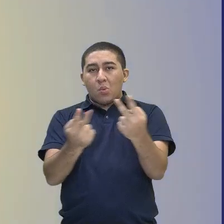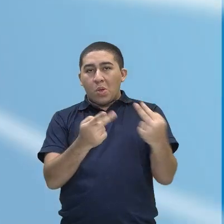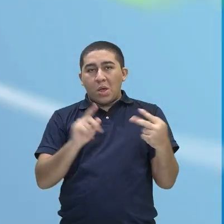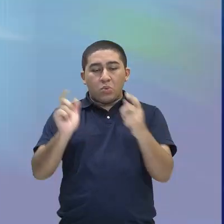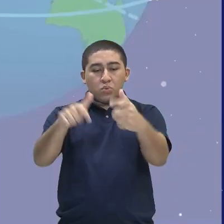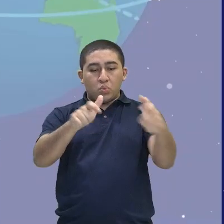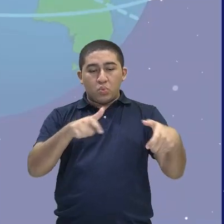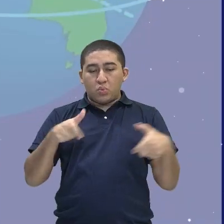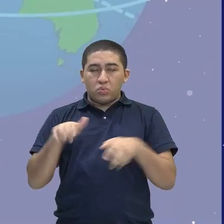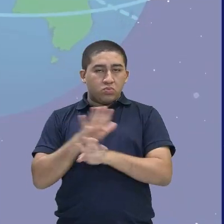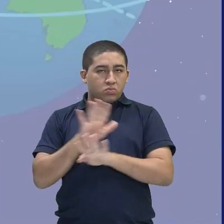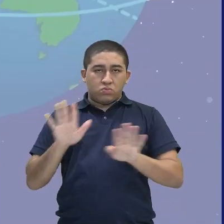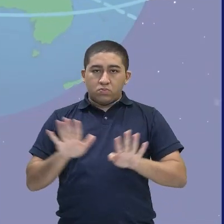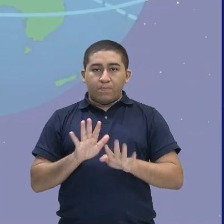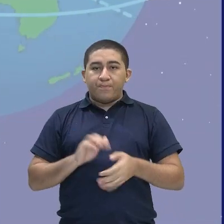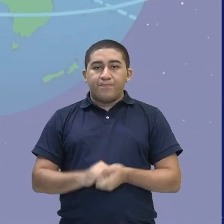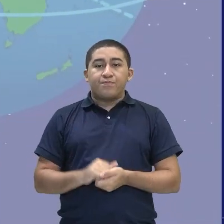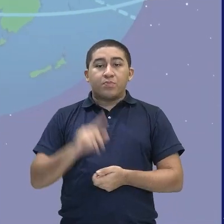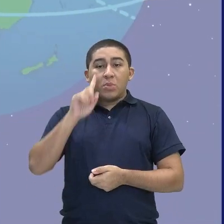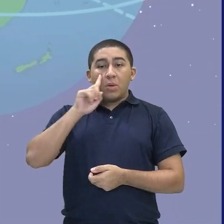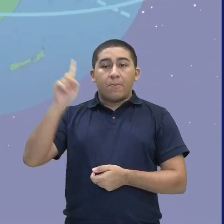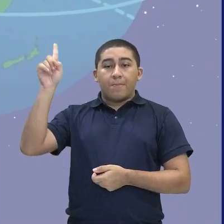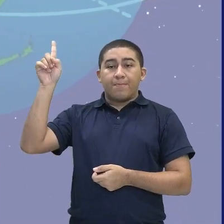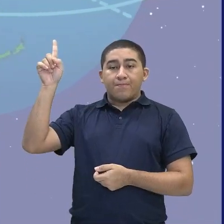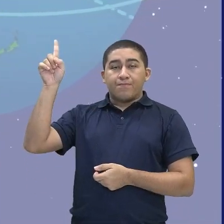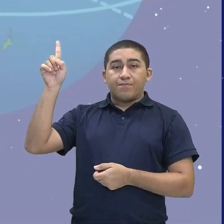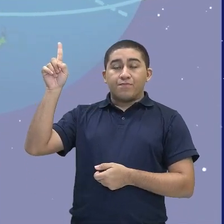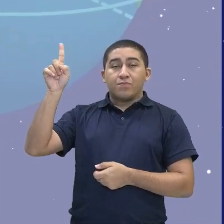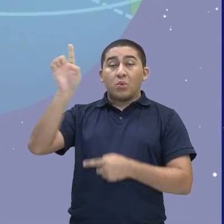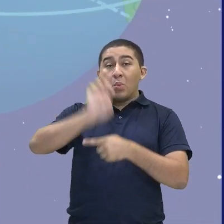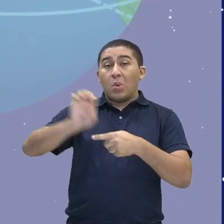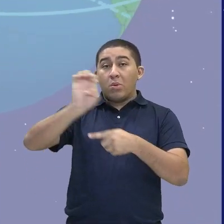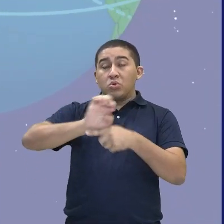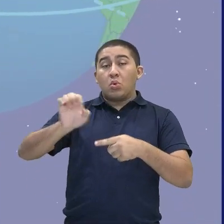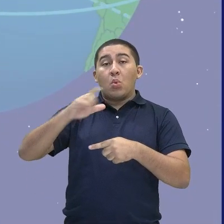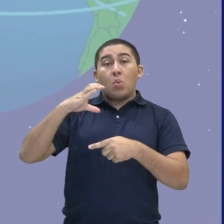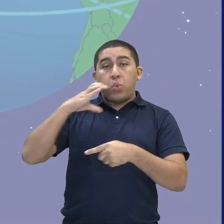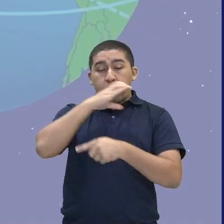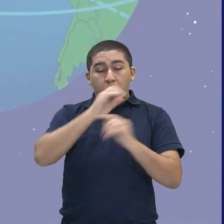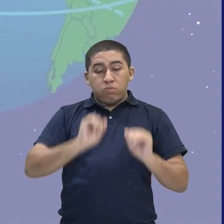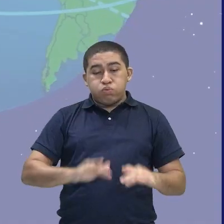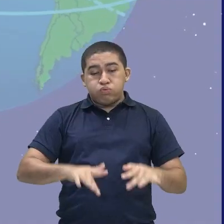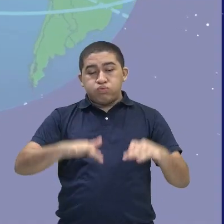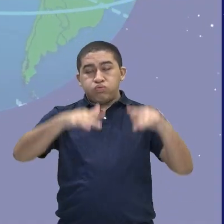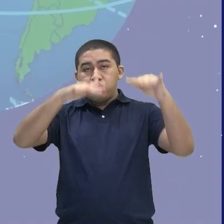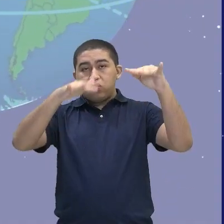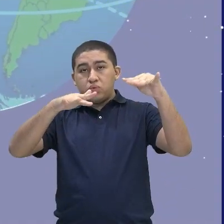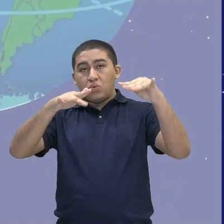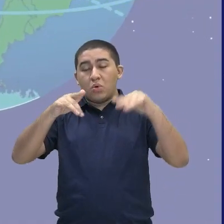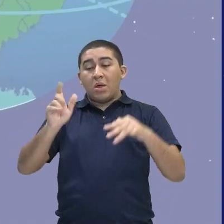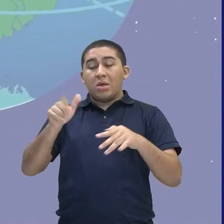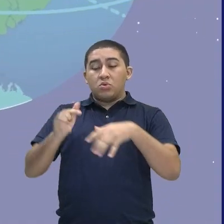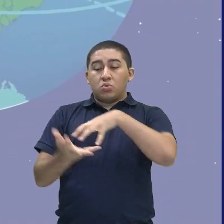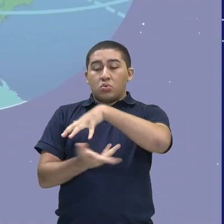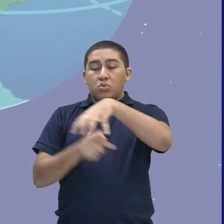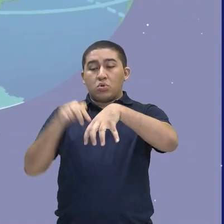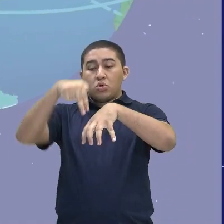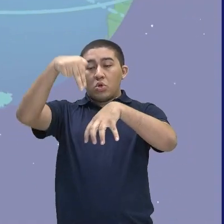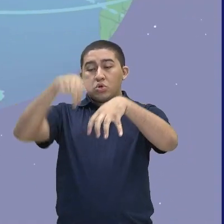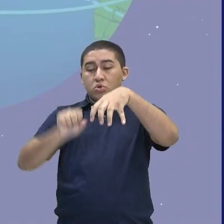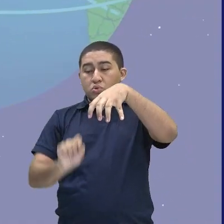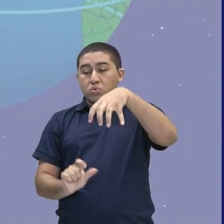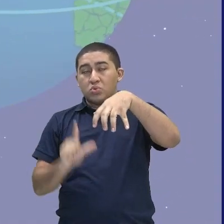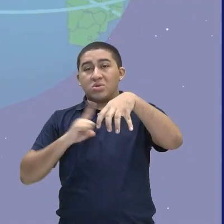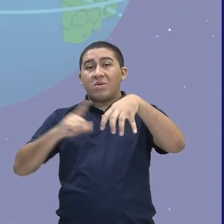lugares. No Equador, o ar quente sobe. Nos polos, o ar frio desce. Esse movimento